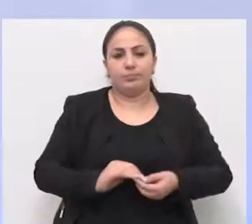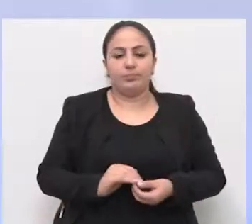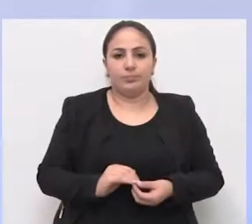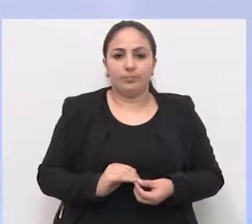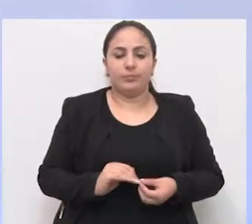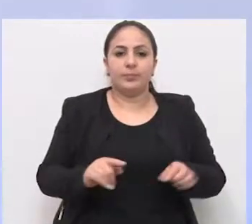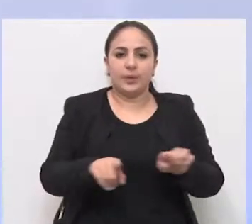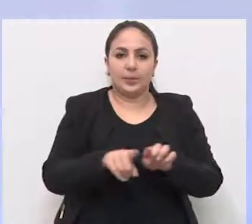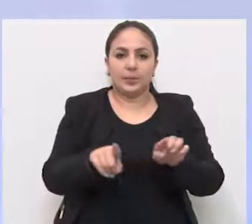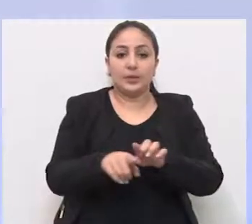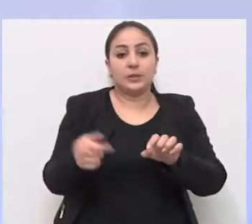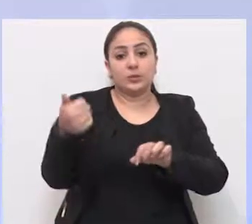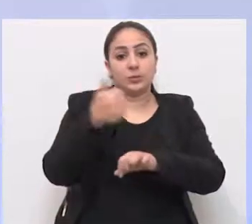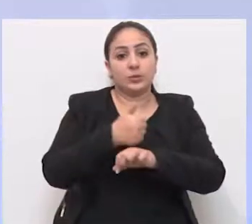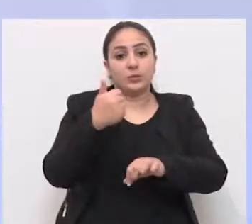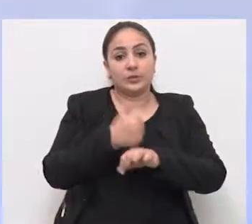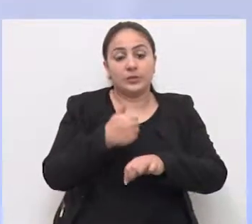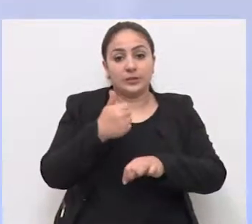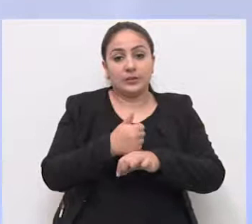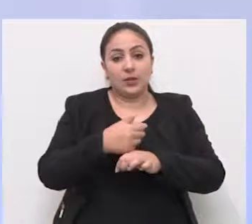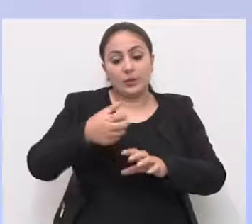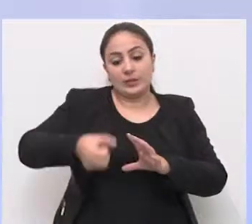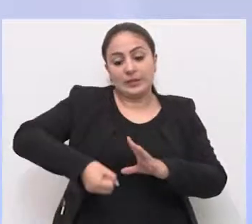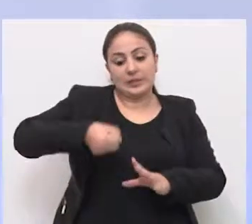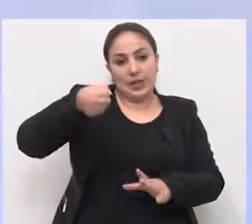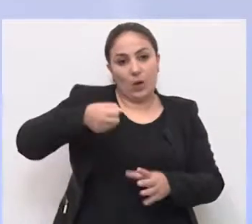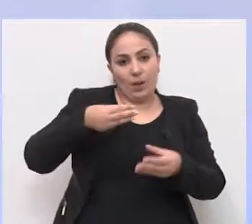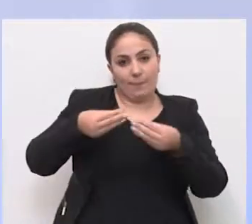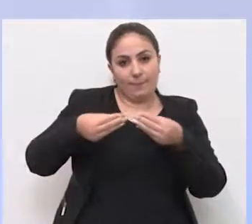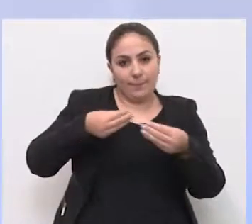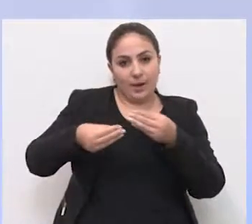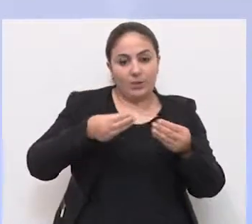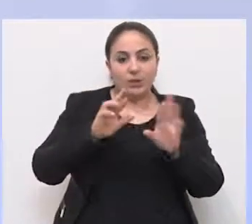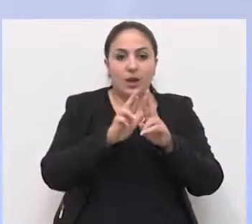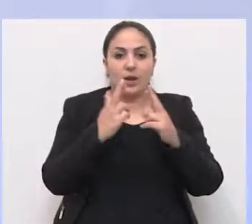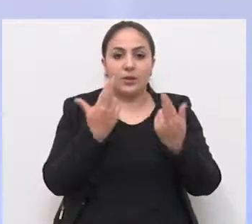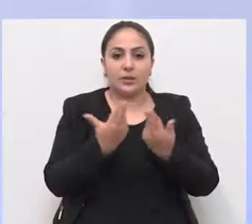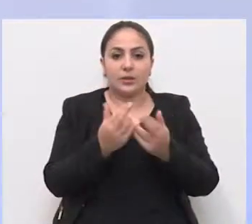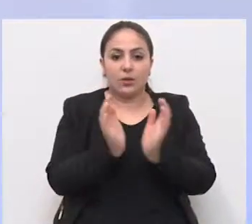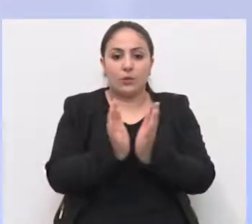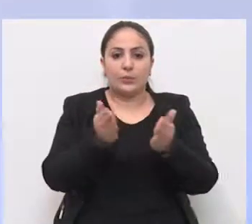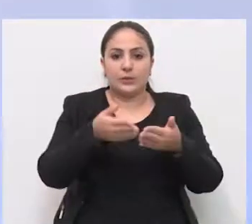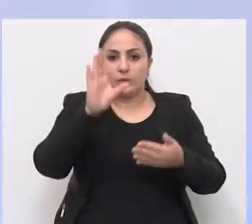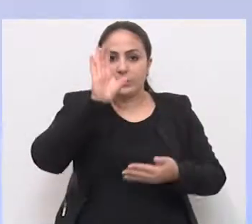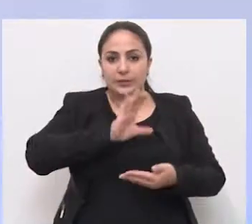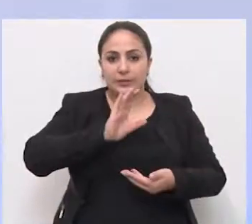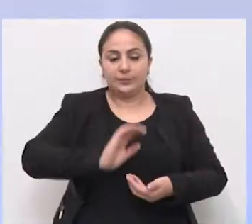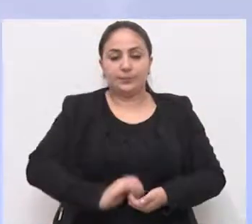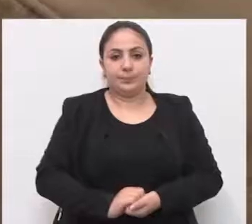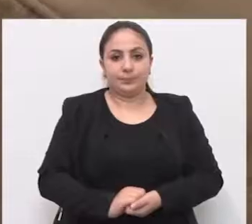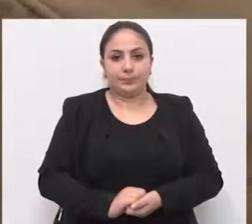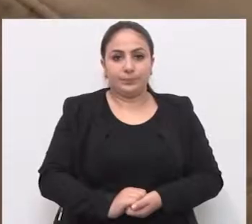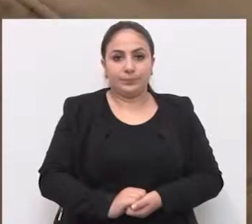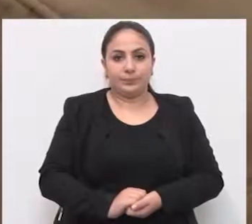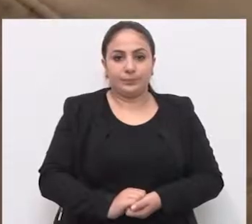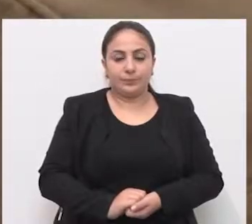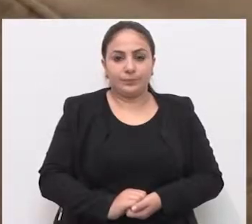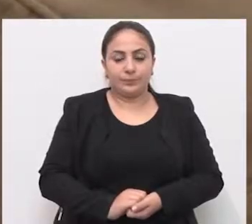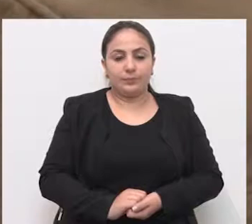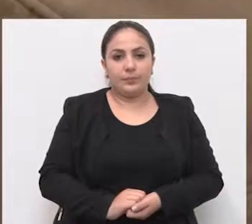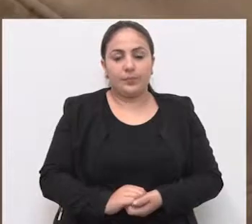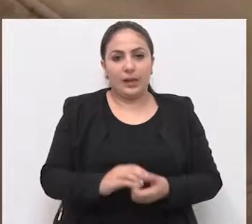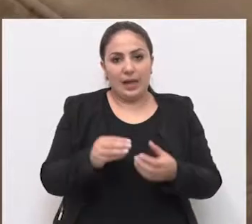E ainda, substituição de sacolas plásticas pauta reunião da Comissão de Cidadania. As